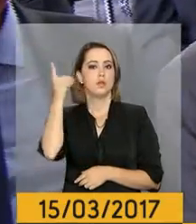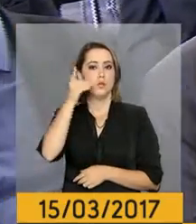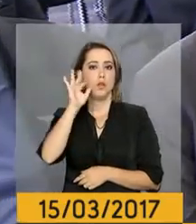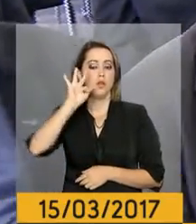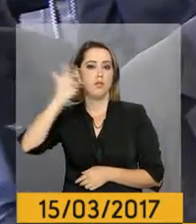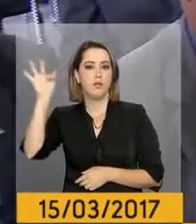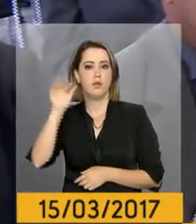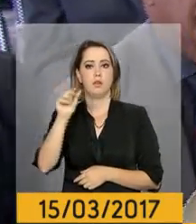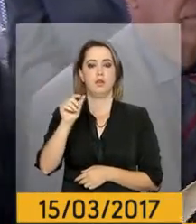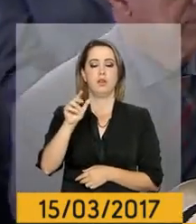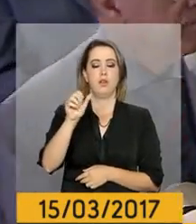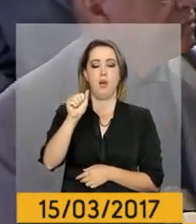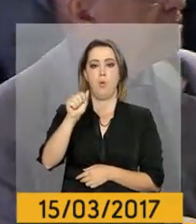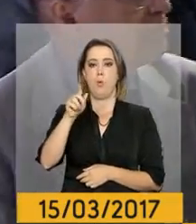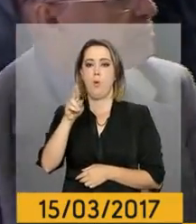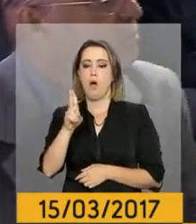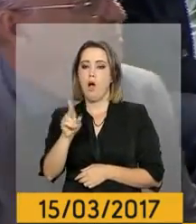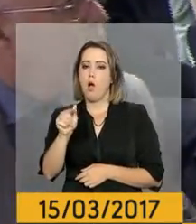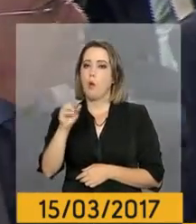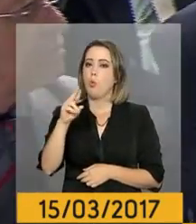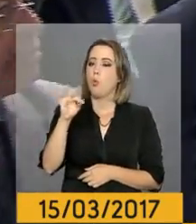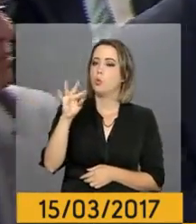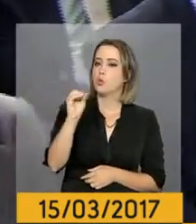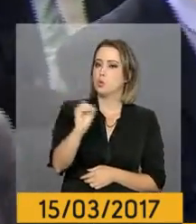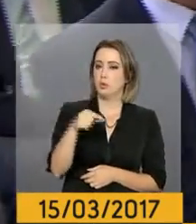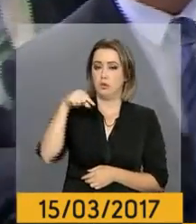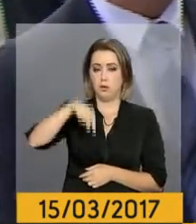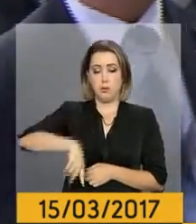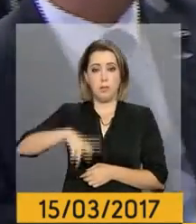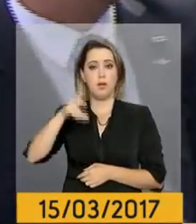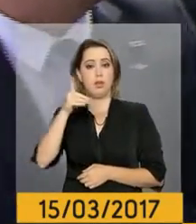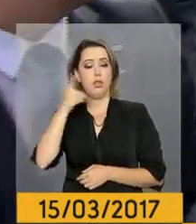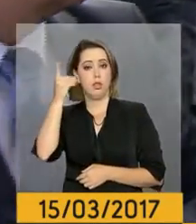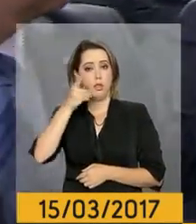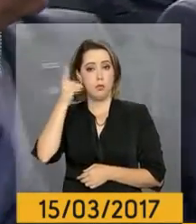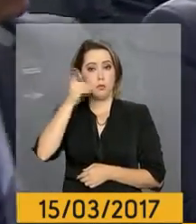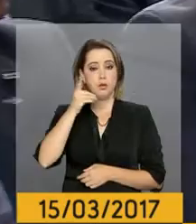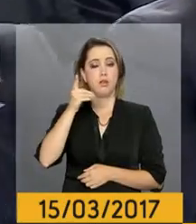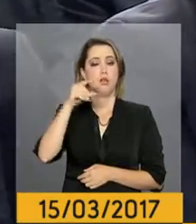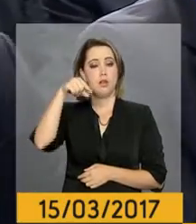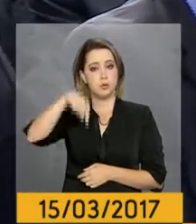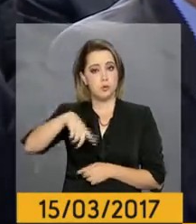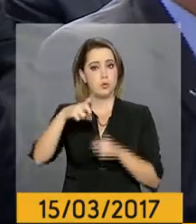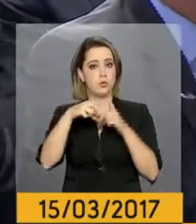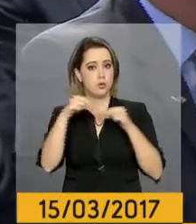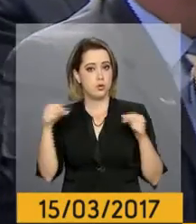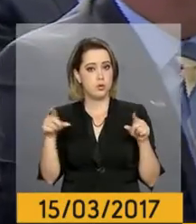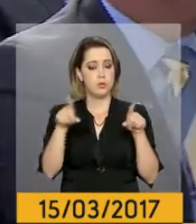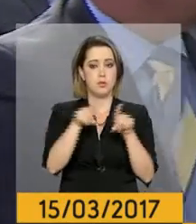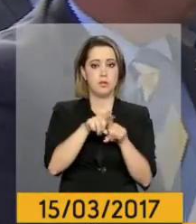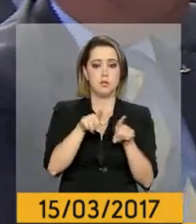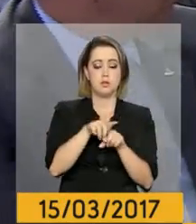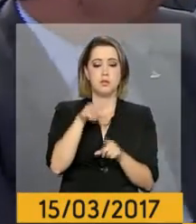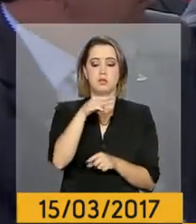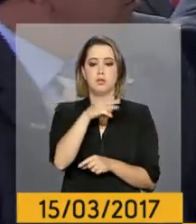shores já os deputados distritais o show o lixo do vit